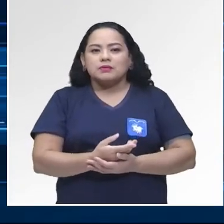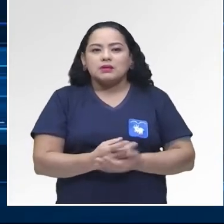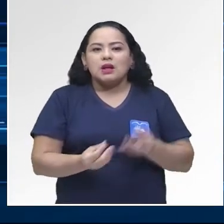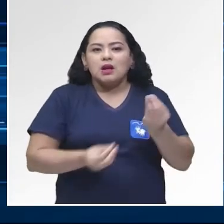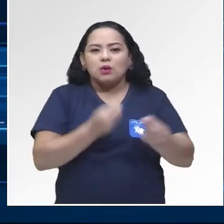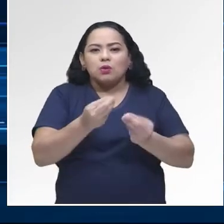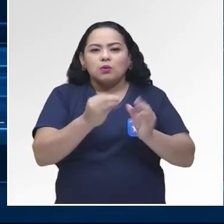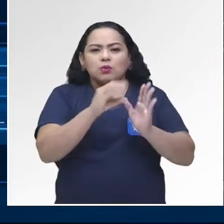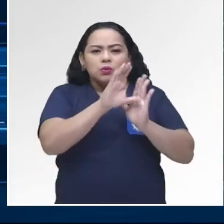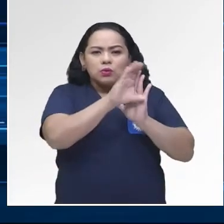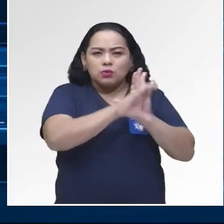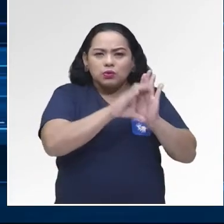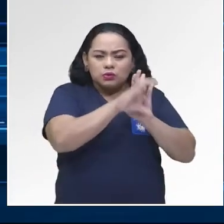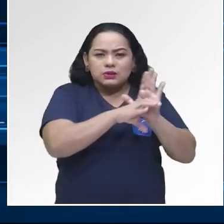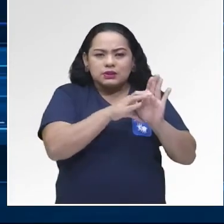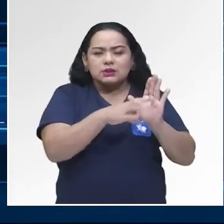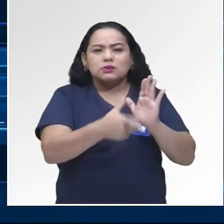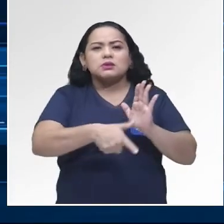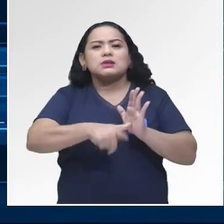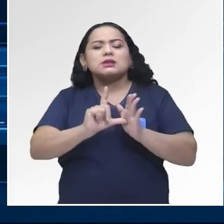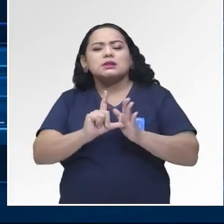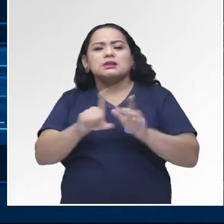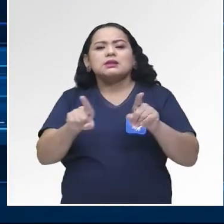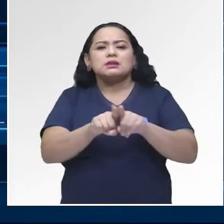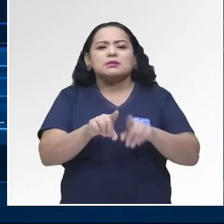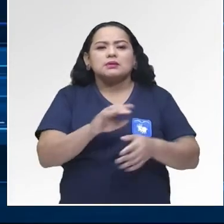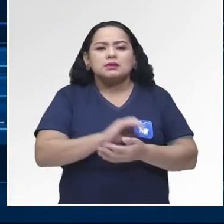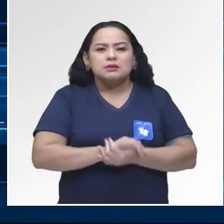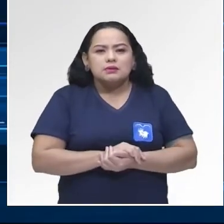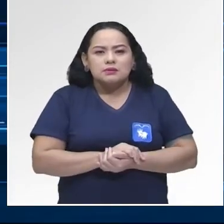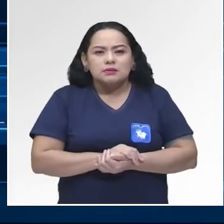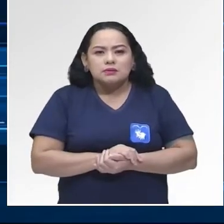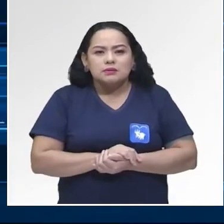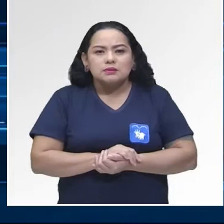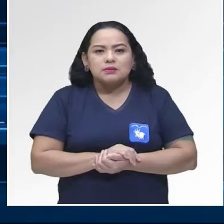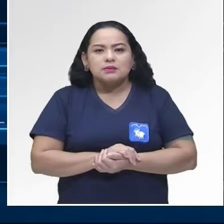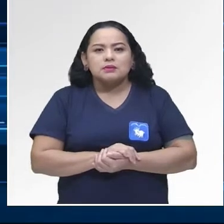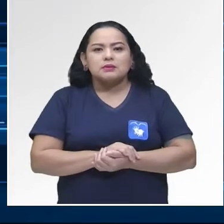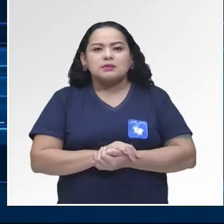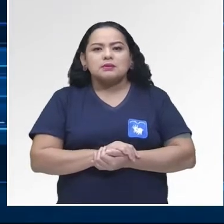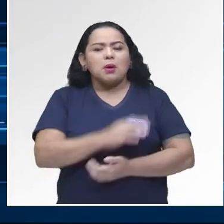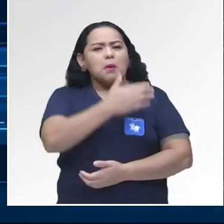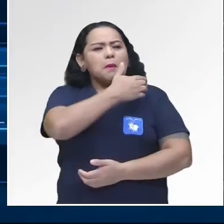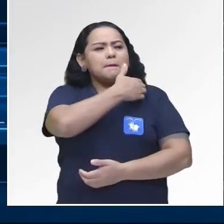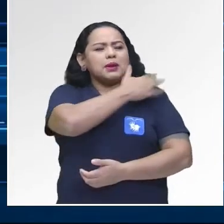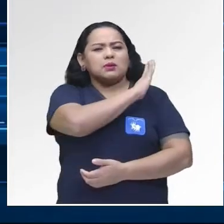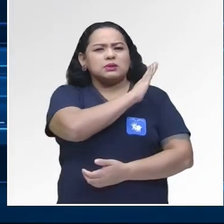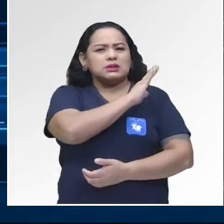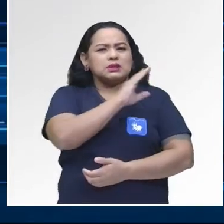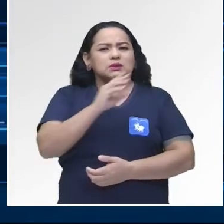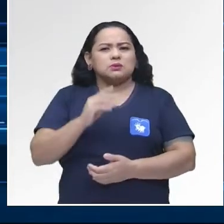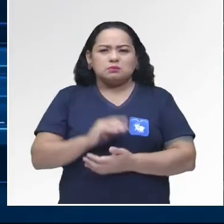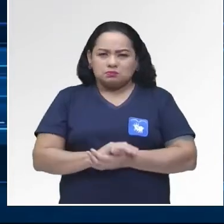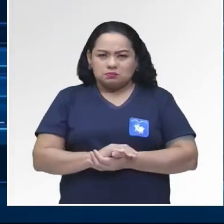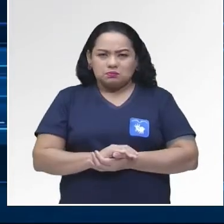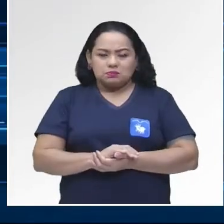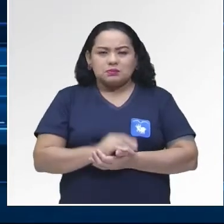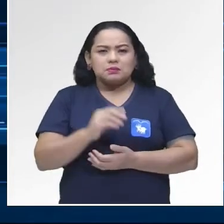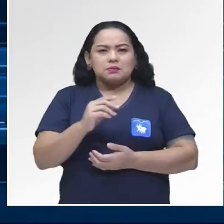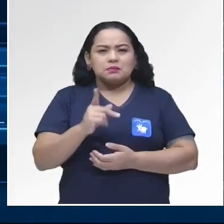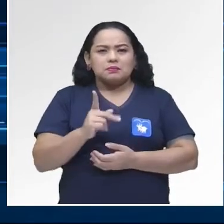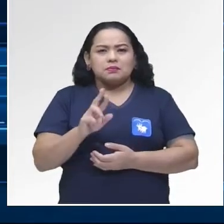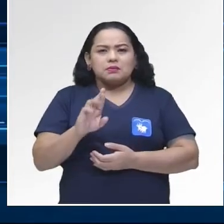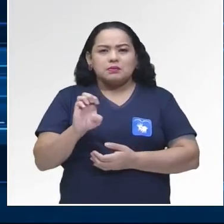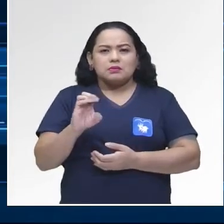né? O que é o preconceito, queridos alunos e alunas? O que é um preconceito? O preconceito